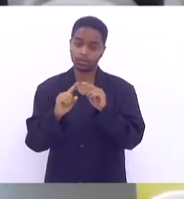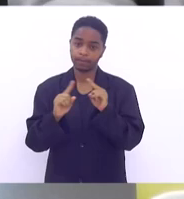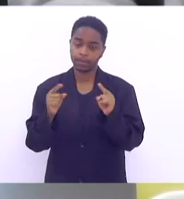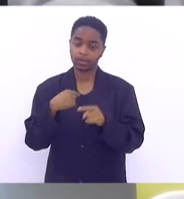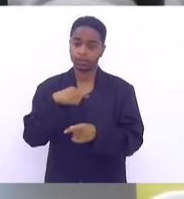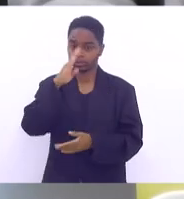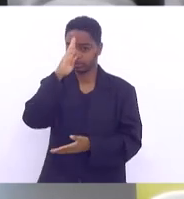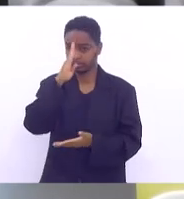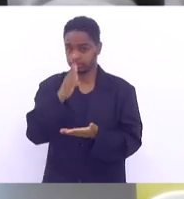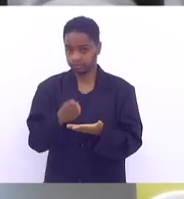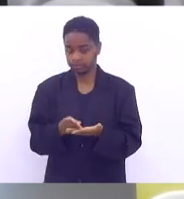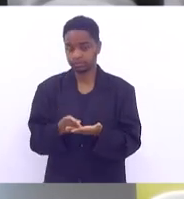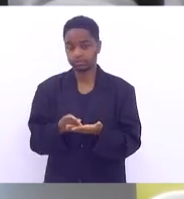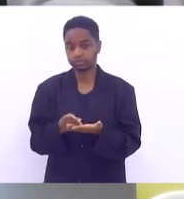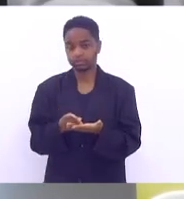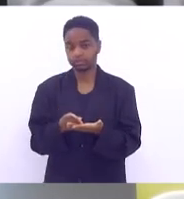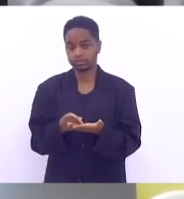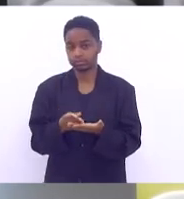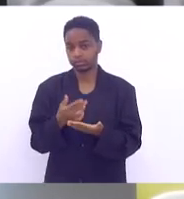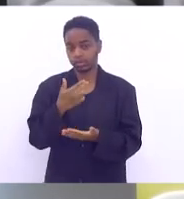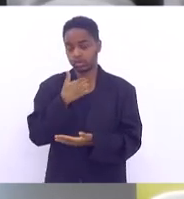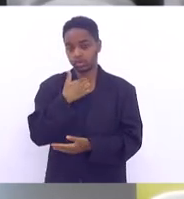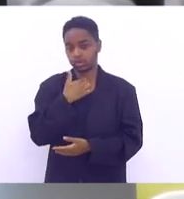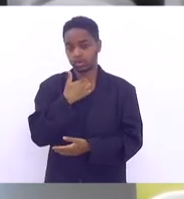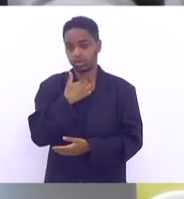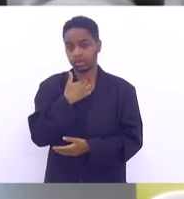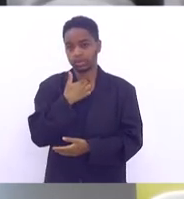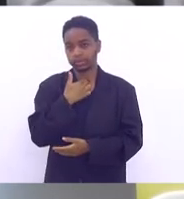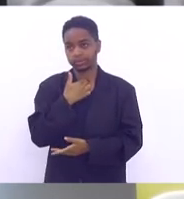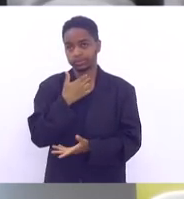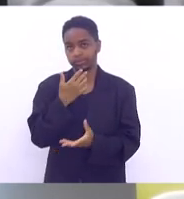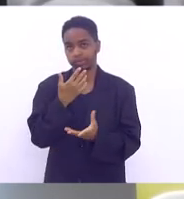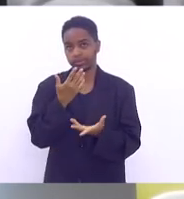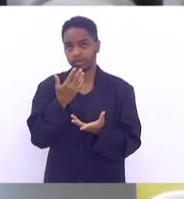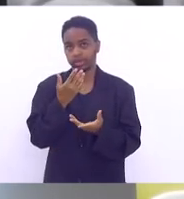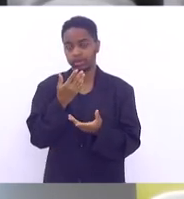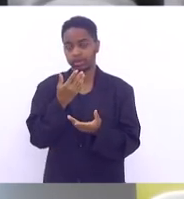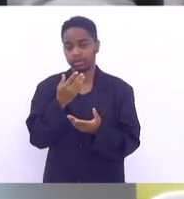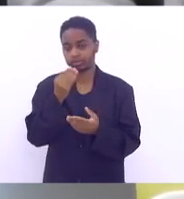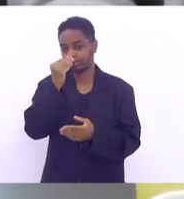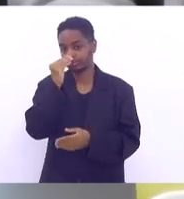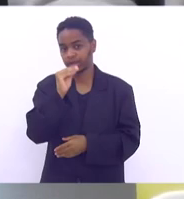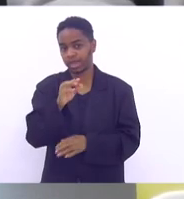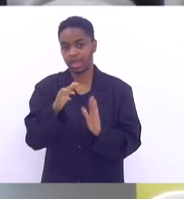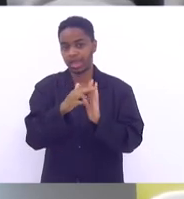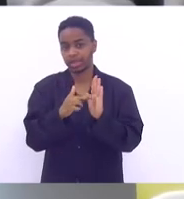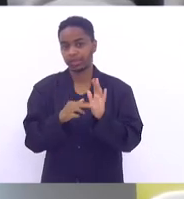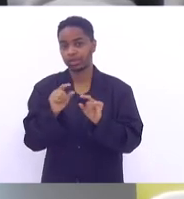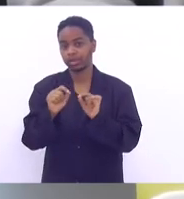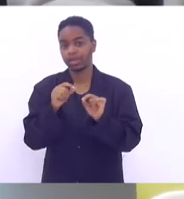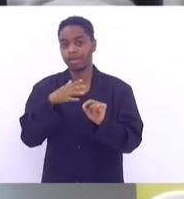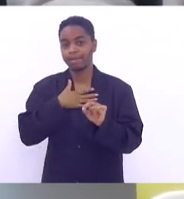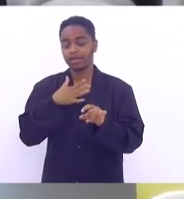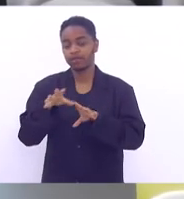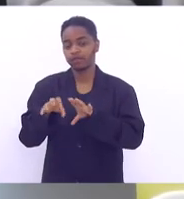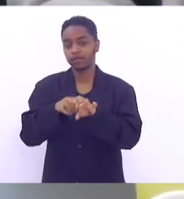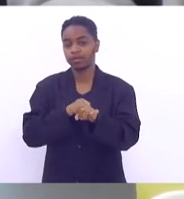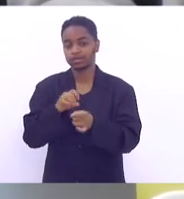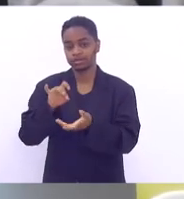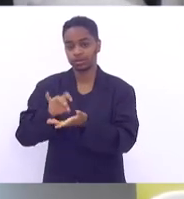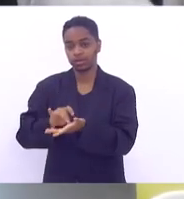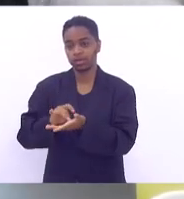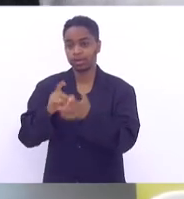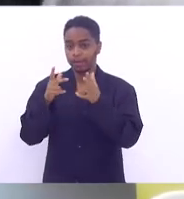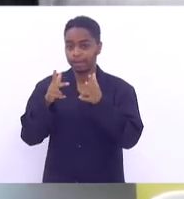que não posso nunca fugir à regra, né, da minha formação original, que é olhar o direito, né,